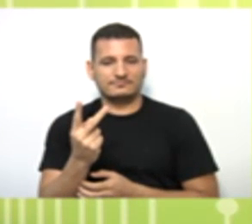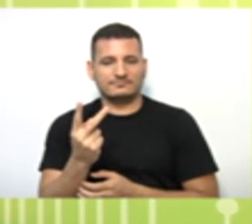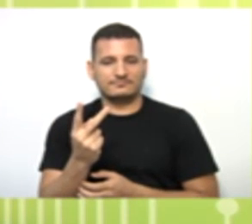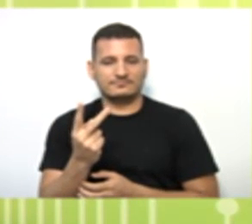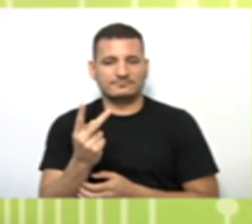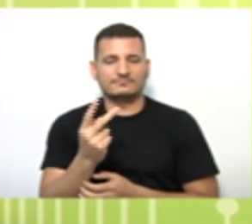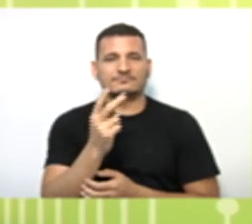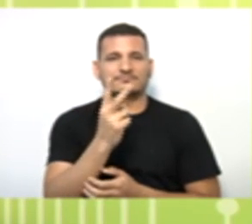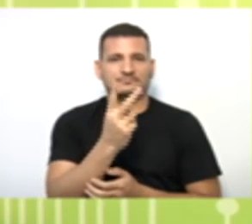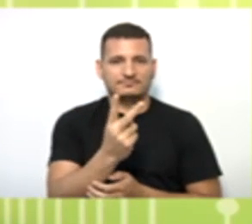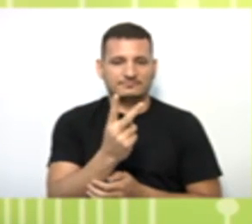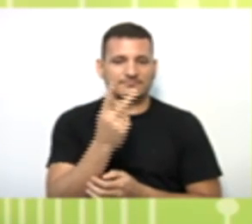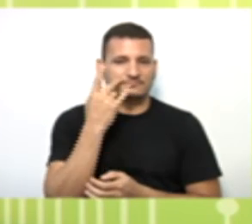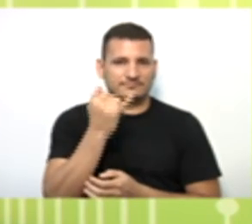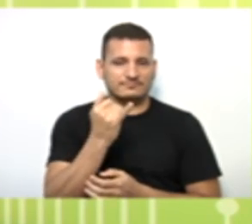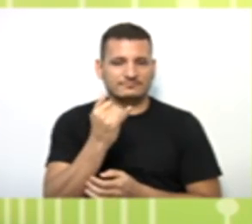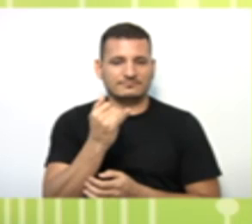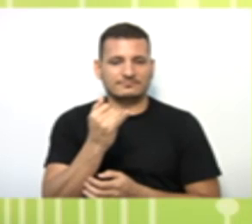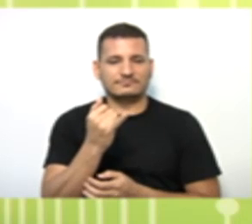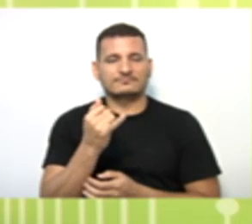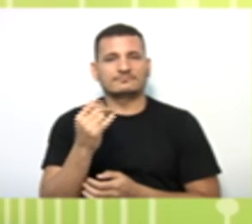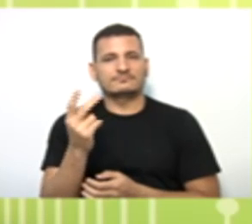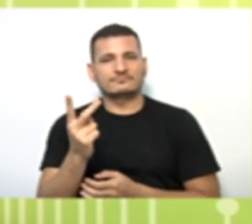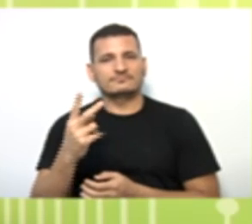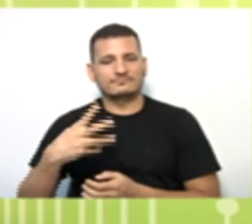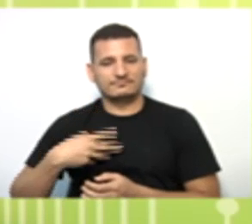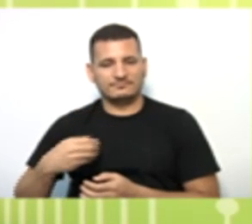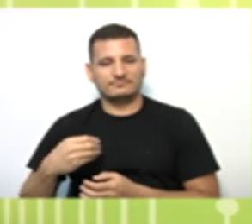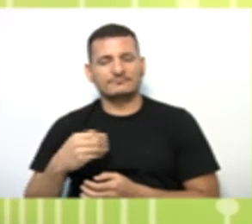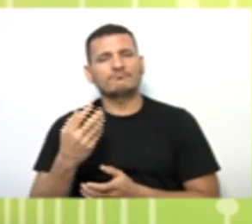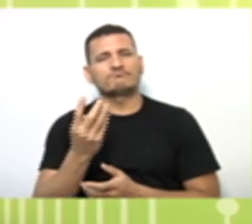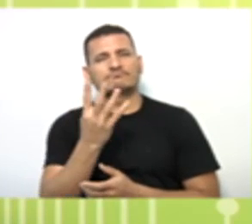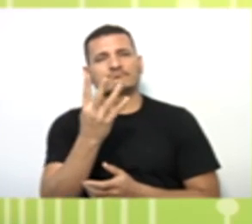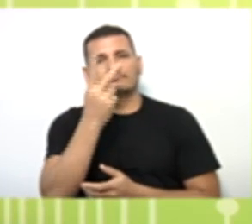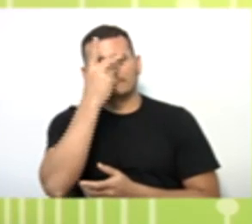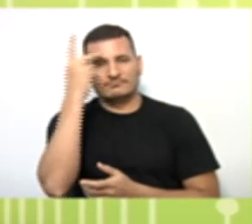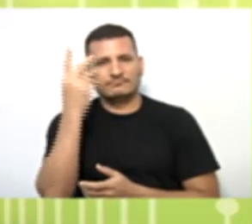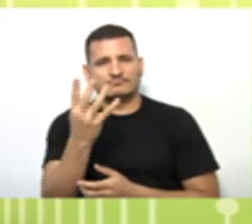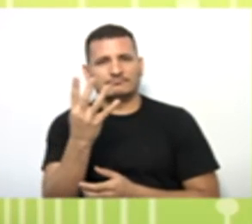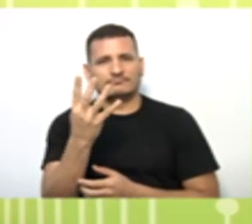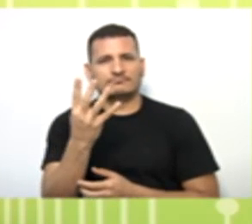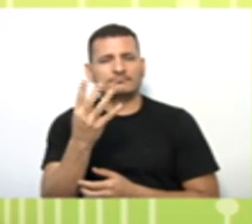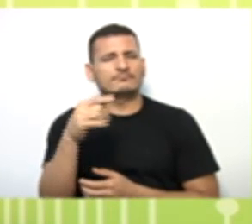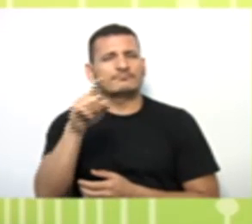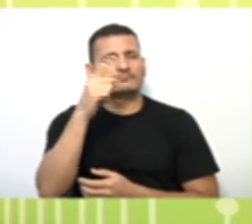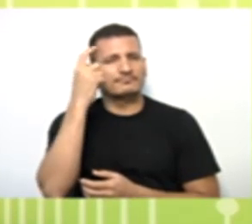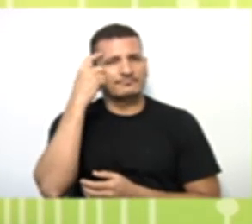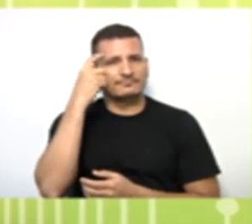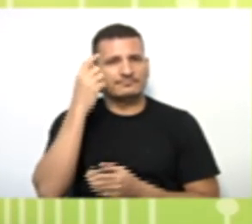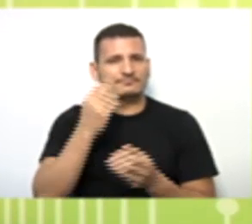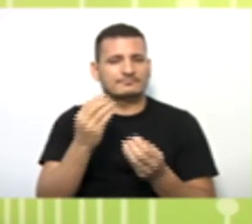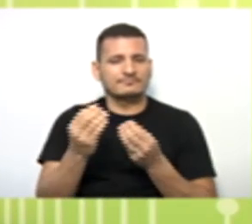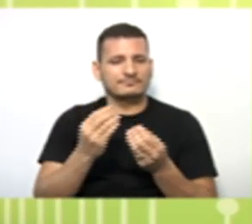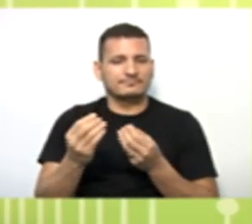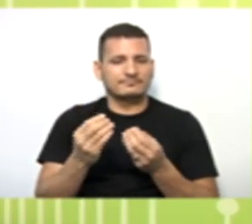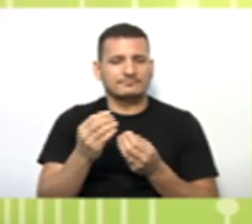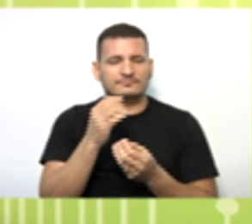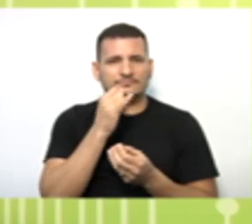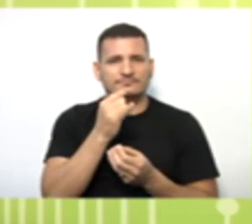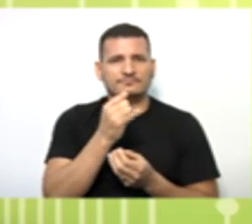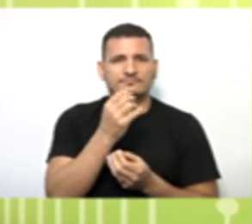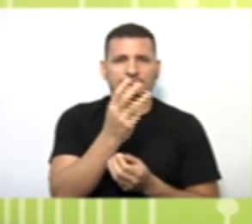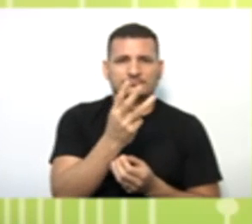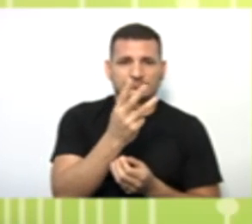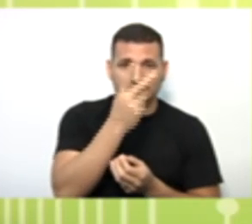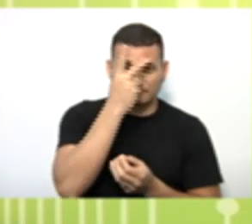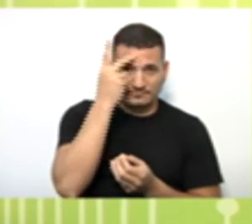aqui no dedinho. 2 pais e 2 filhos. E agora, como é que a gente resolve essa situação? O que você deve estar pensando na cabeça de vocês aí? Mas foram 3 pessoas